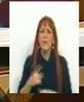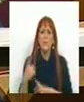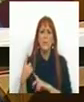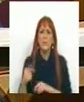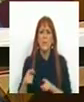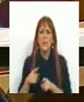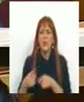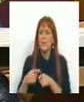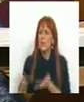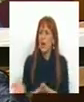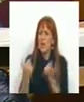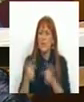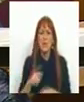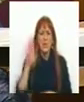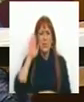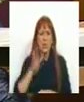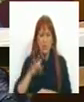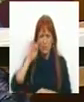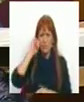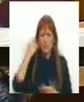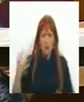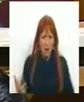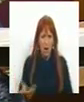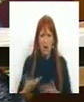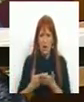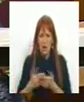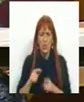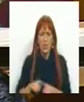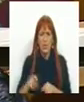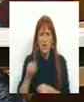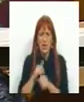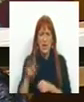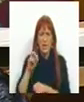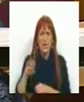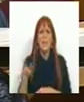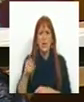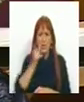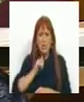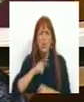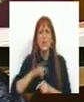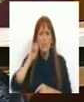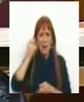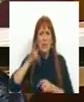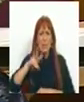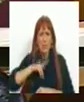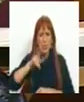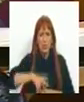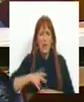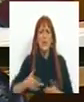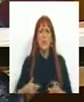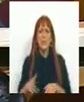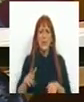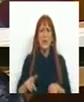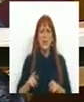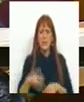os efetivos militares. E isto afetou a economia da Terceira, mas também dos Açores, e afeta também Portugal.